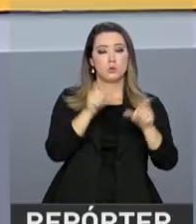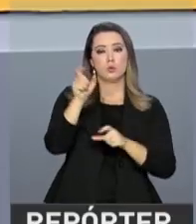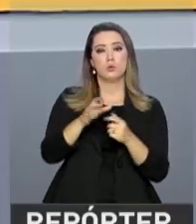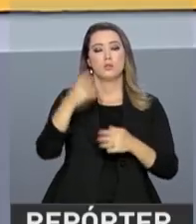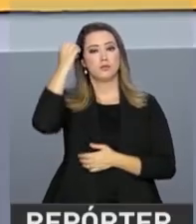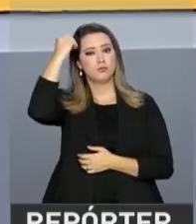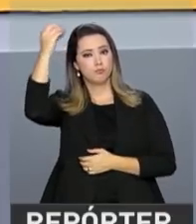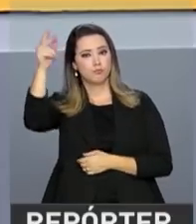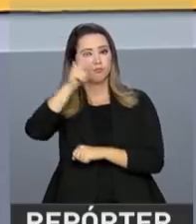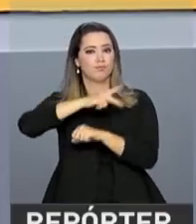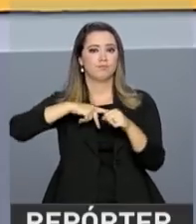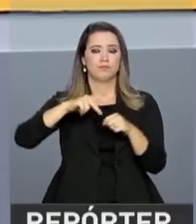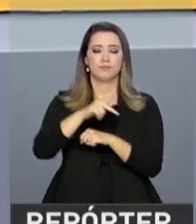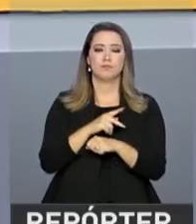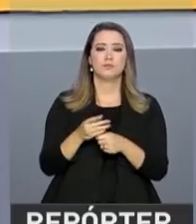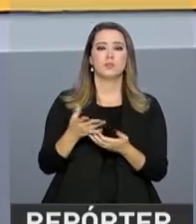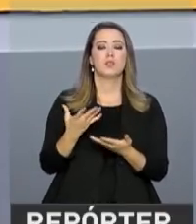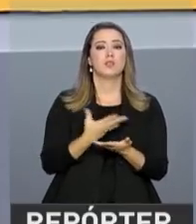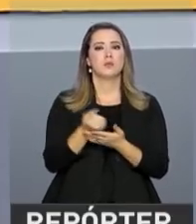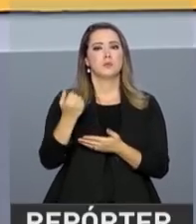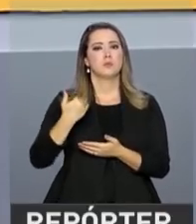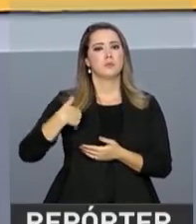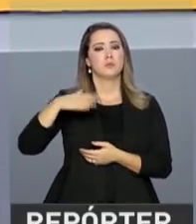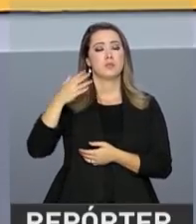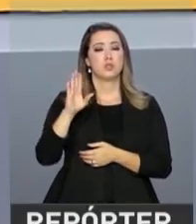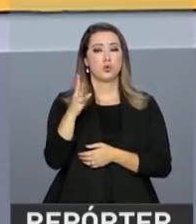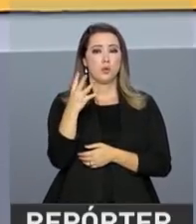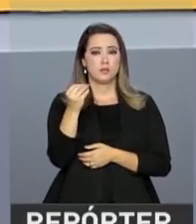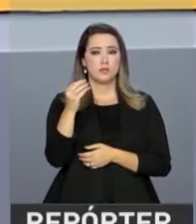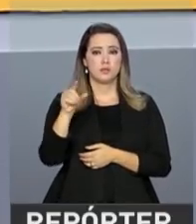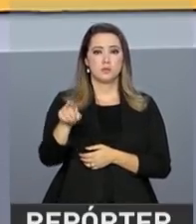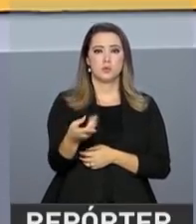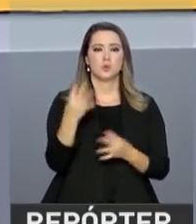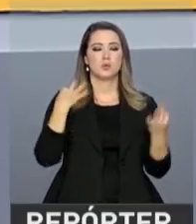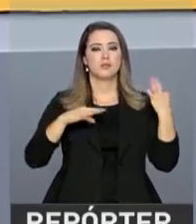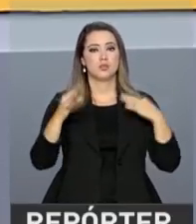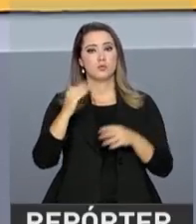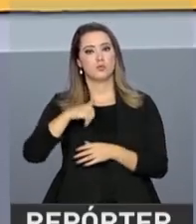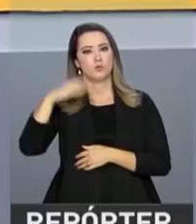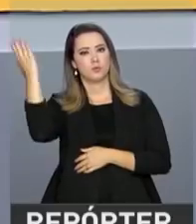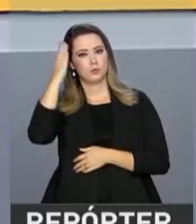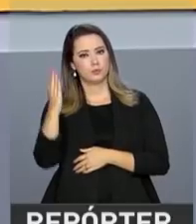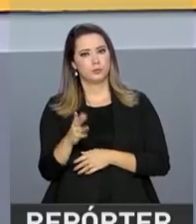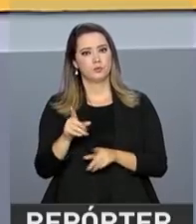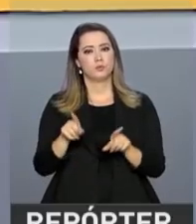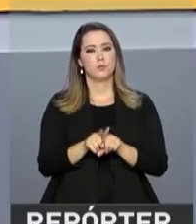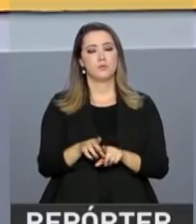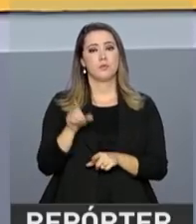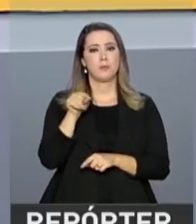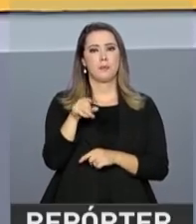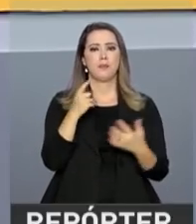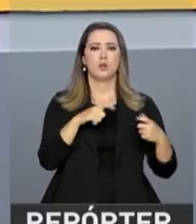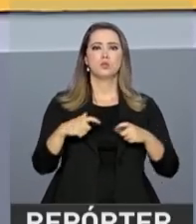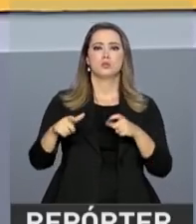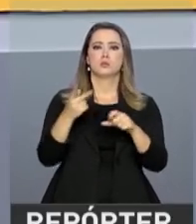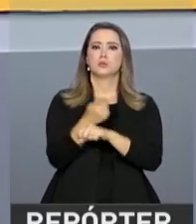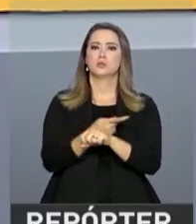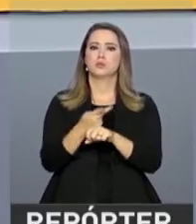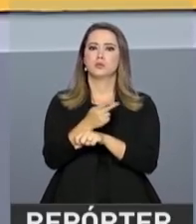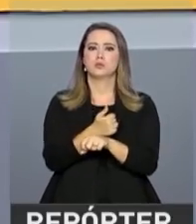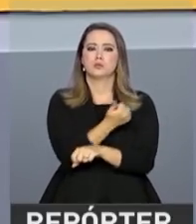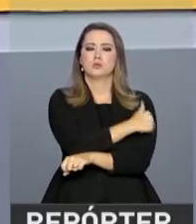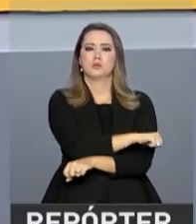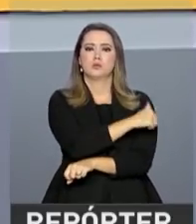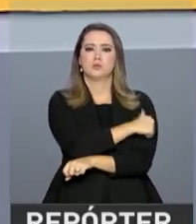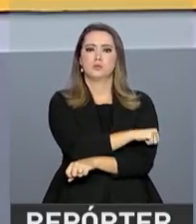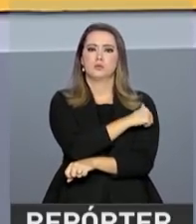devem viajar pelo país que vai receber também cerca de 400 mil turistas estrangeiros entre os destinos mais procurados